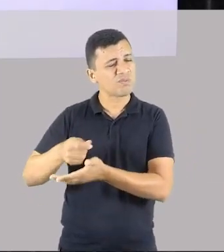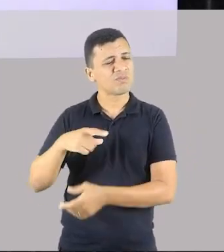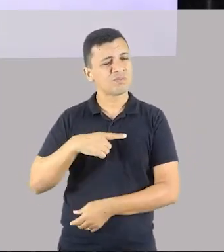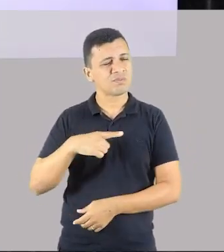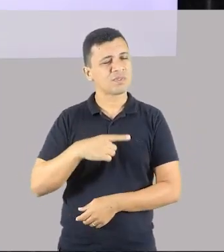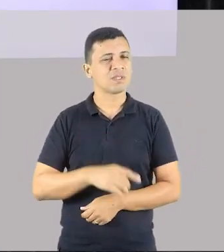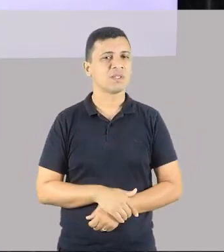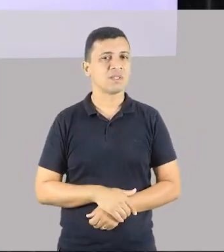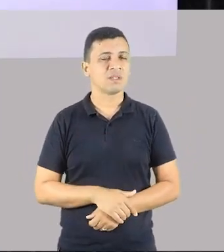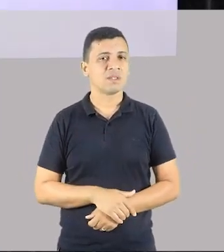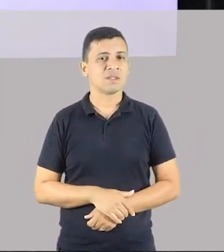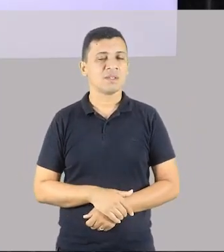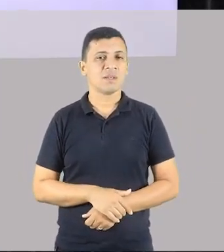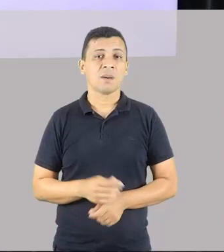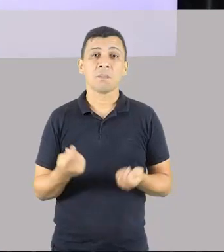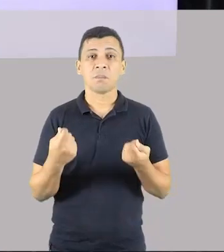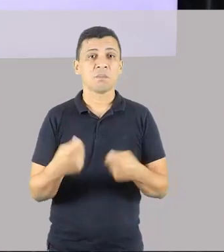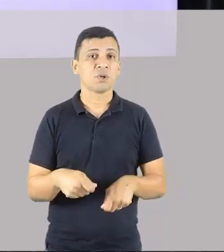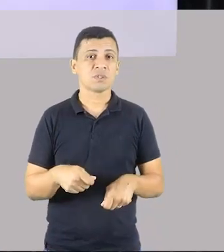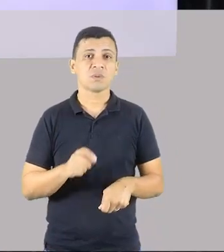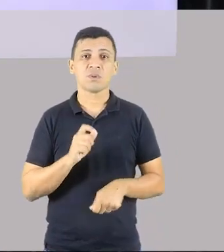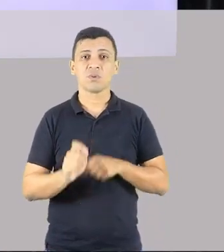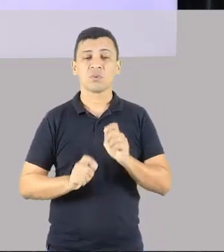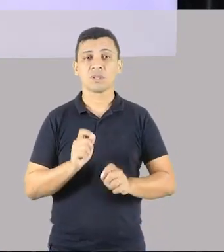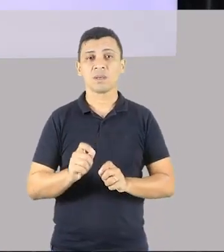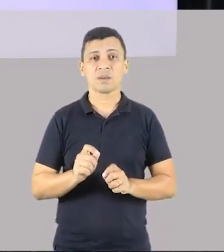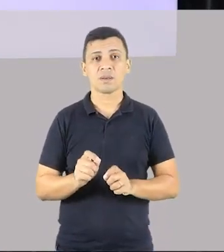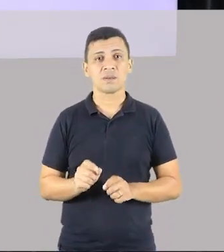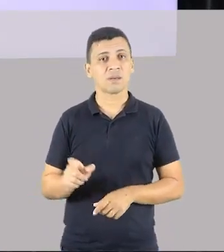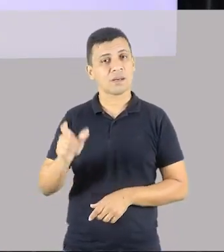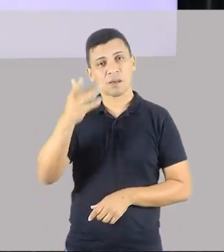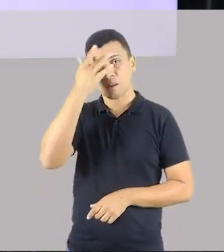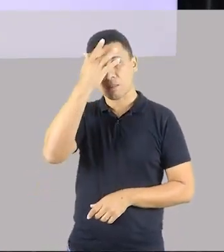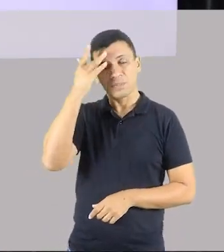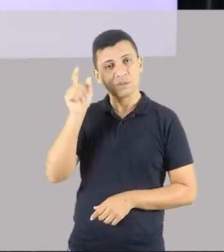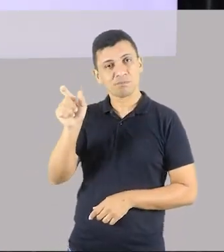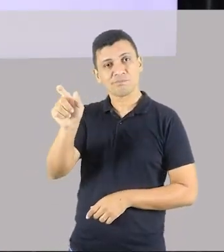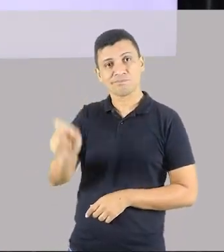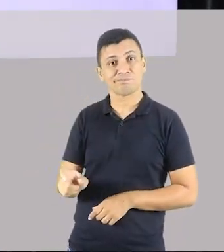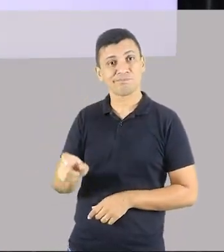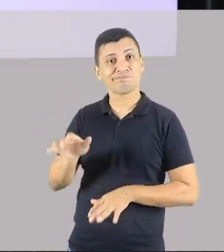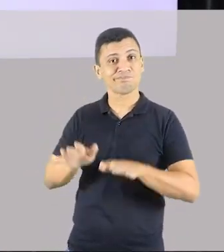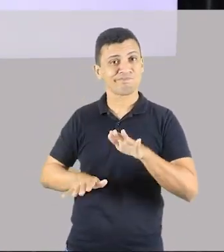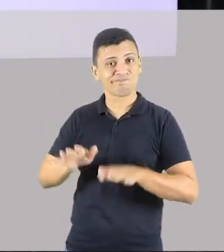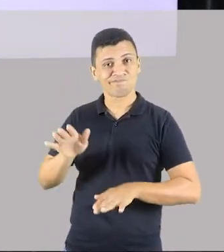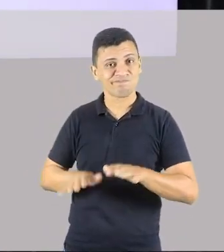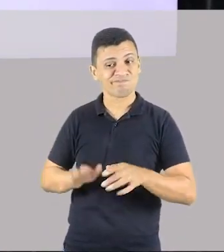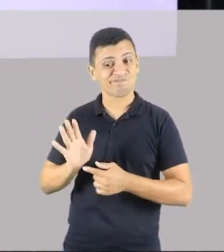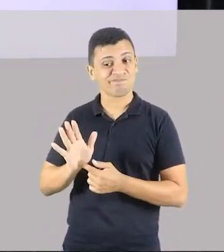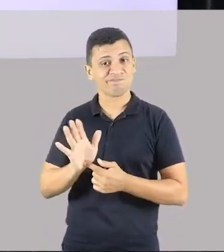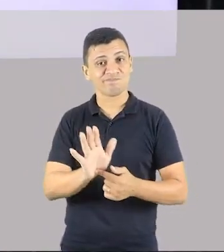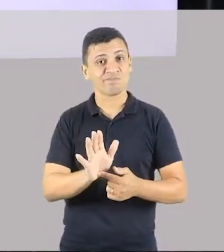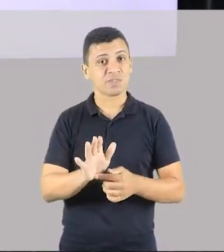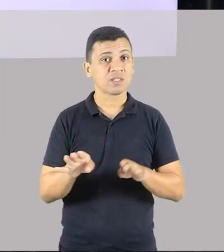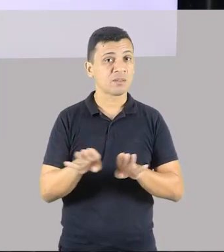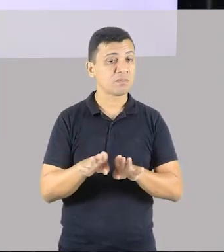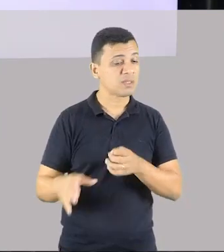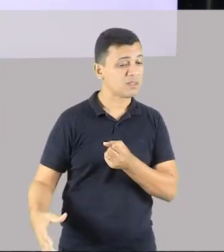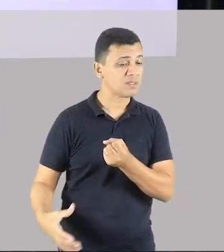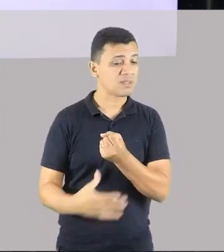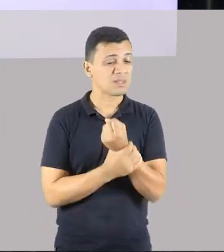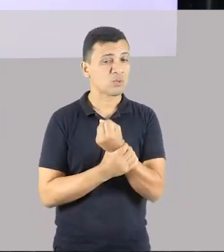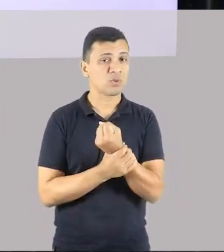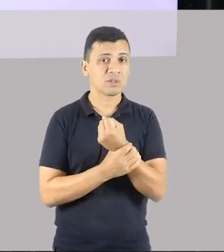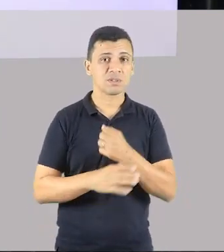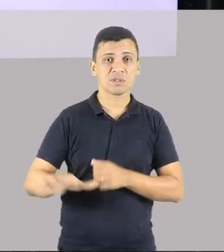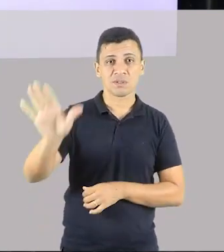nos casos que envolvem a possibilidade de vulnerabilizar alguém, nos casos que envolvem a segurança nacional,